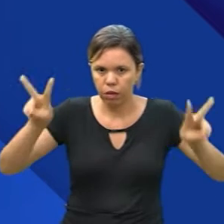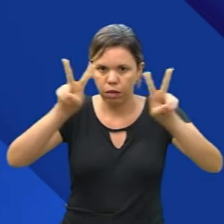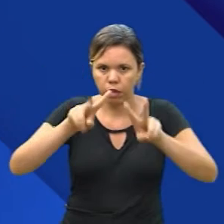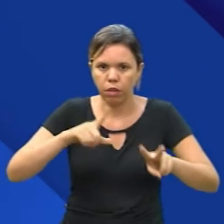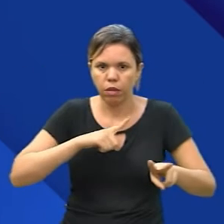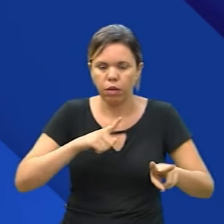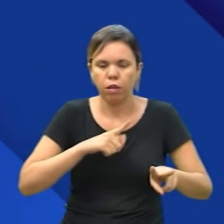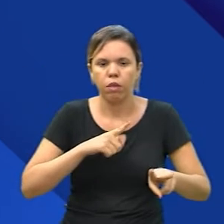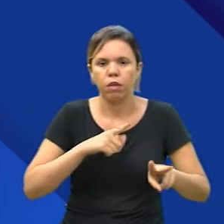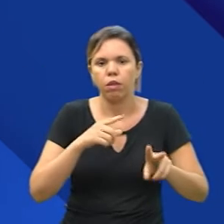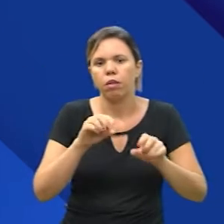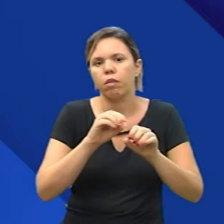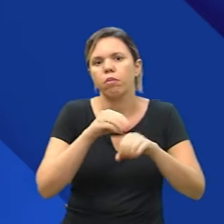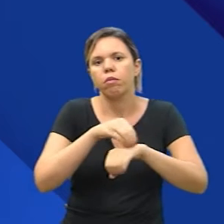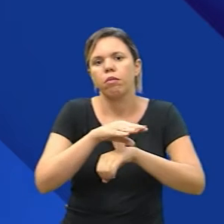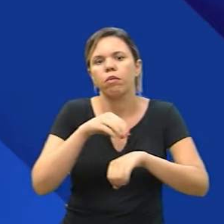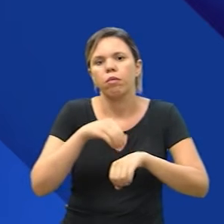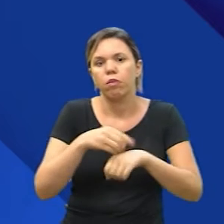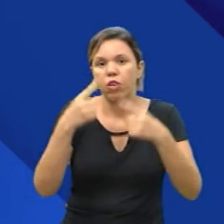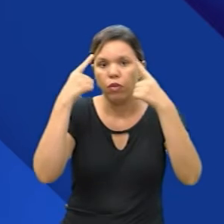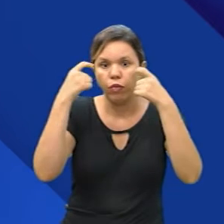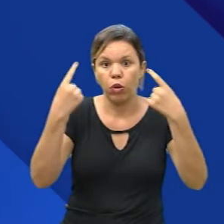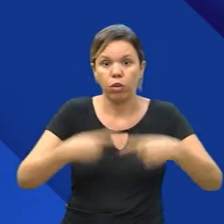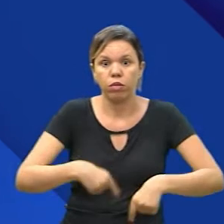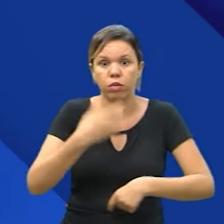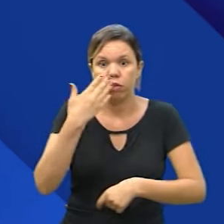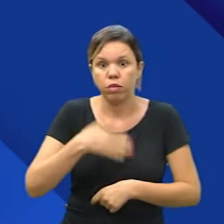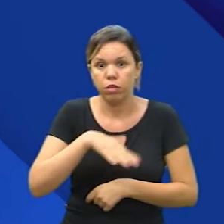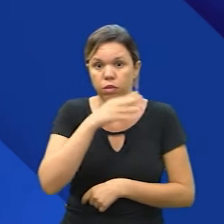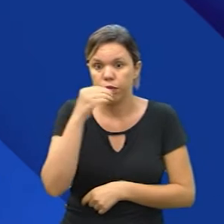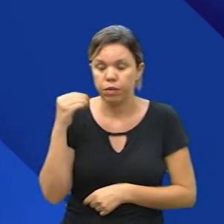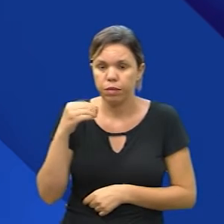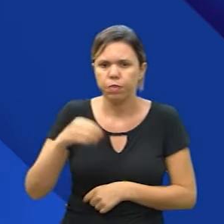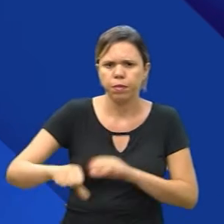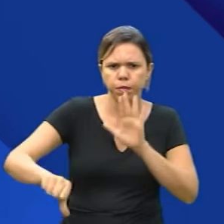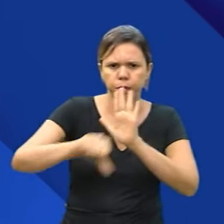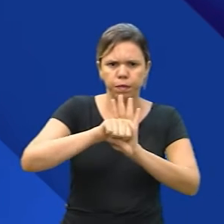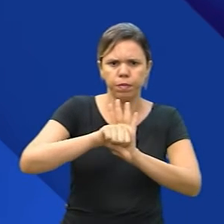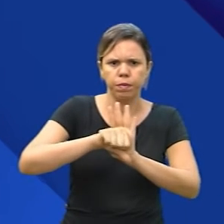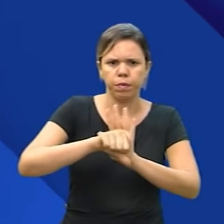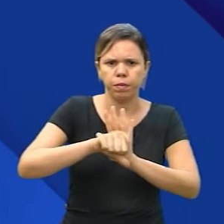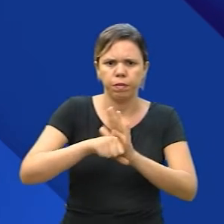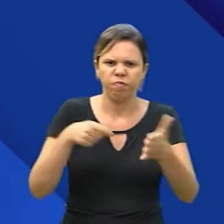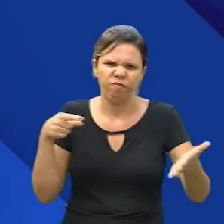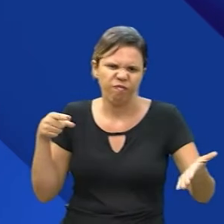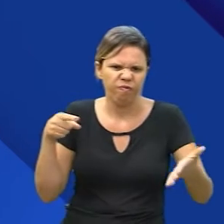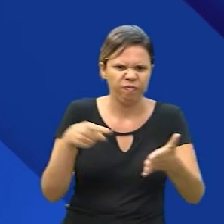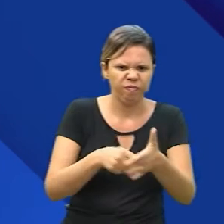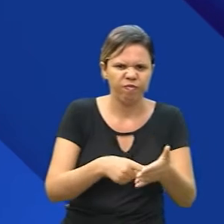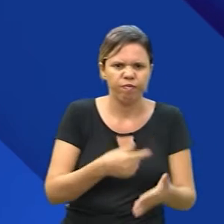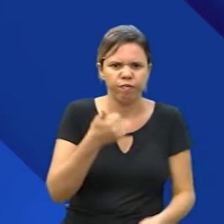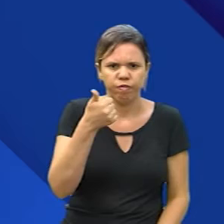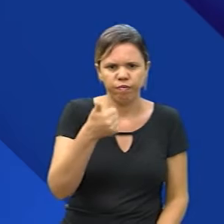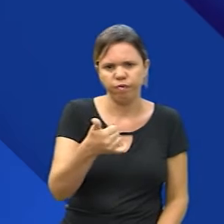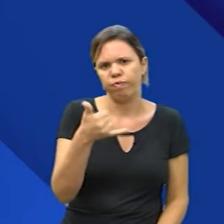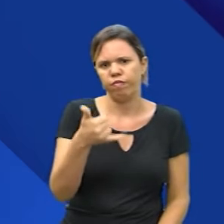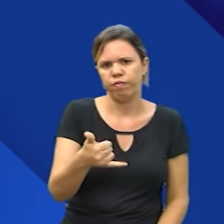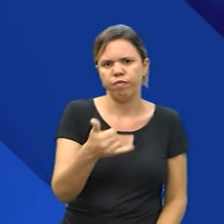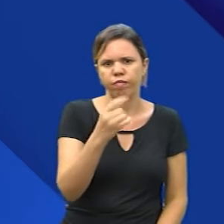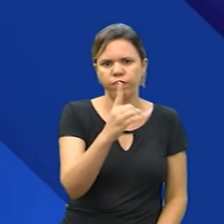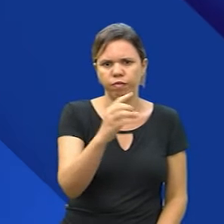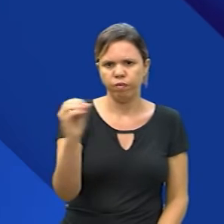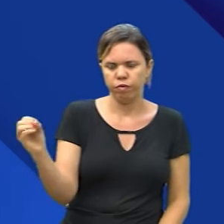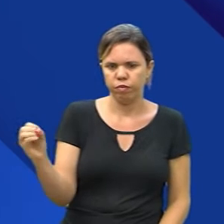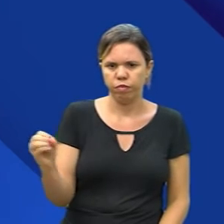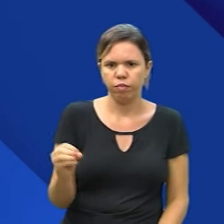visível e que tenha a seguinte mensagem: violência contra crianças e adolescentes é crime. Denuncie pelo Disque